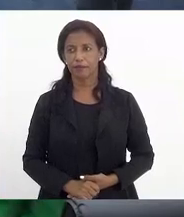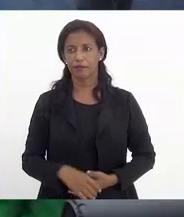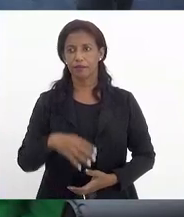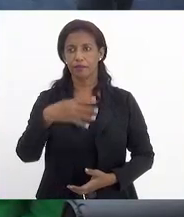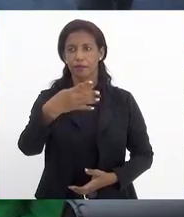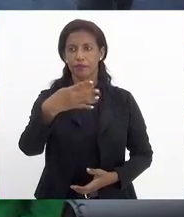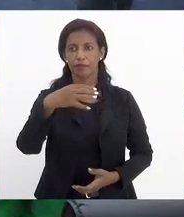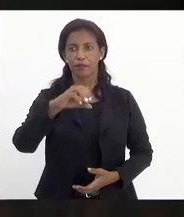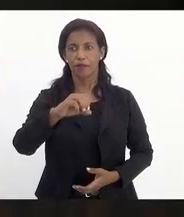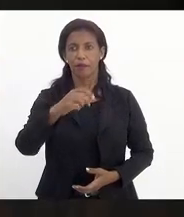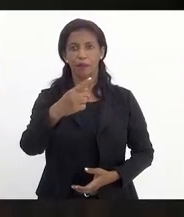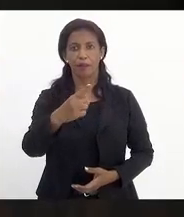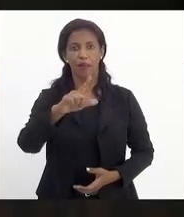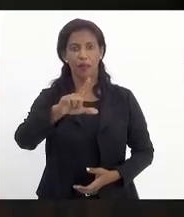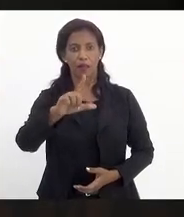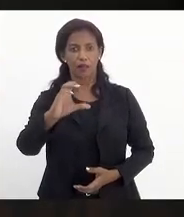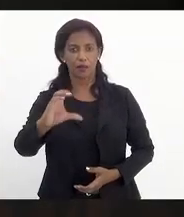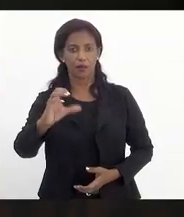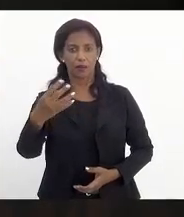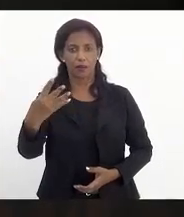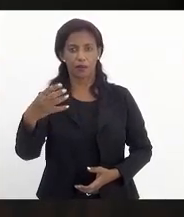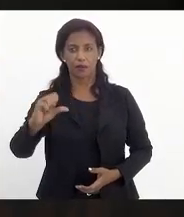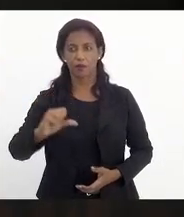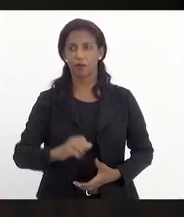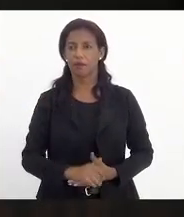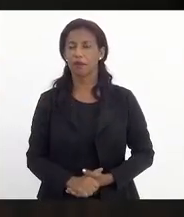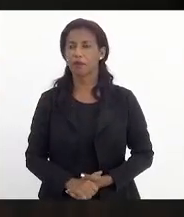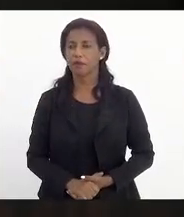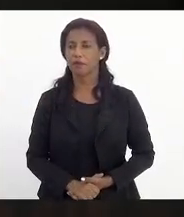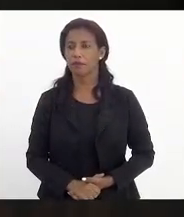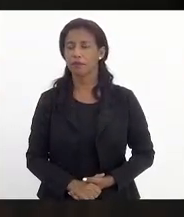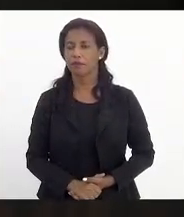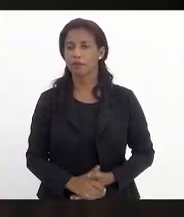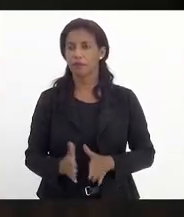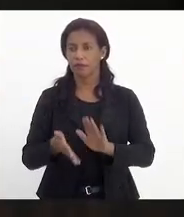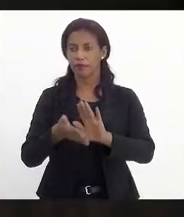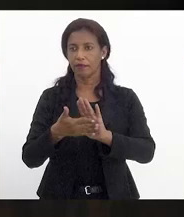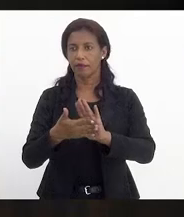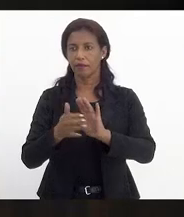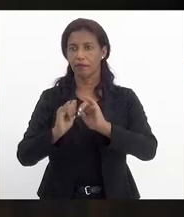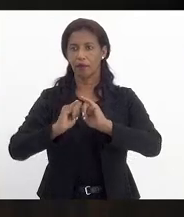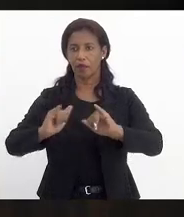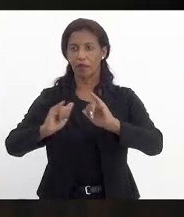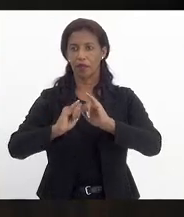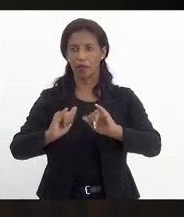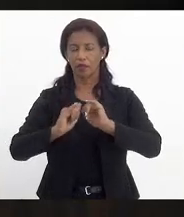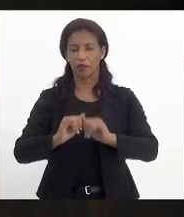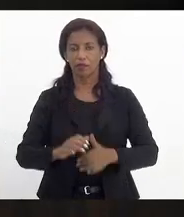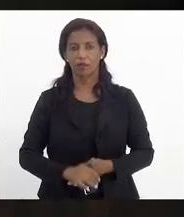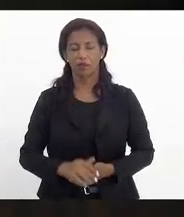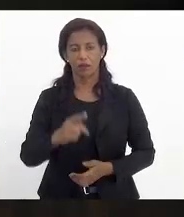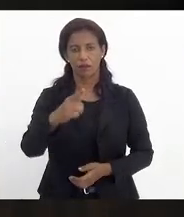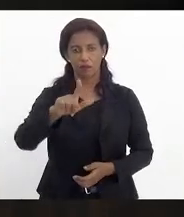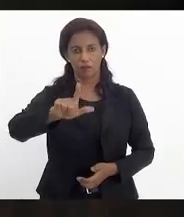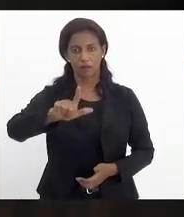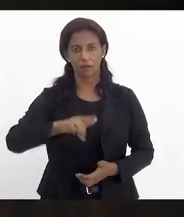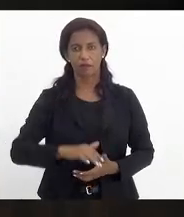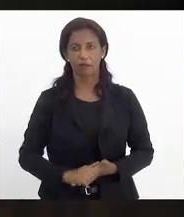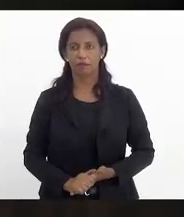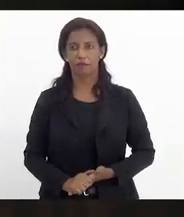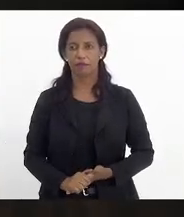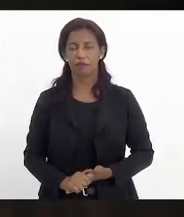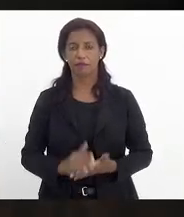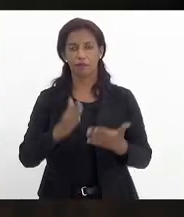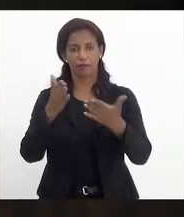49. É o PLC 49. Antes do deputado Márcio emitir o parecer, anunciar mais uma vez que esse PLC ficará